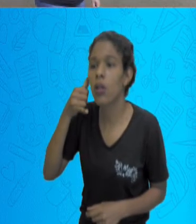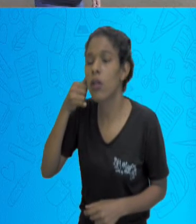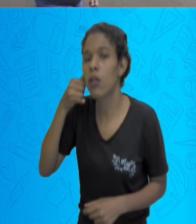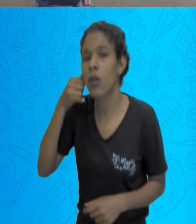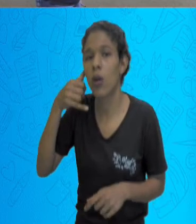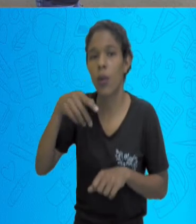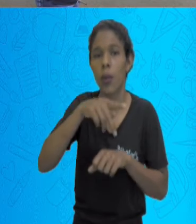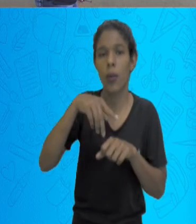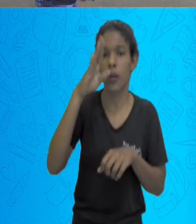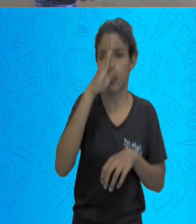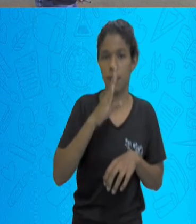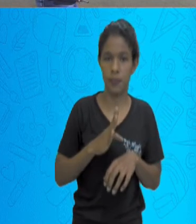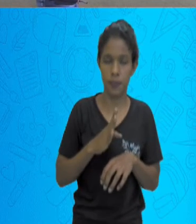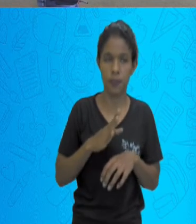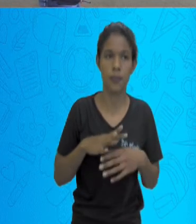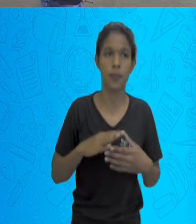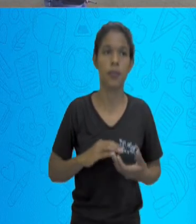Brasil.